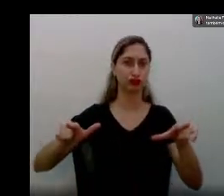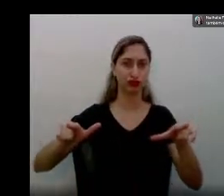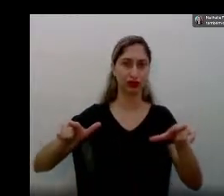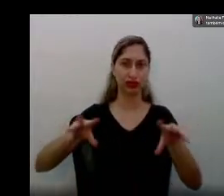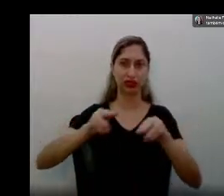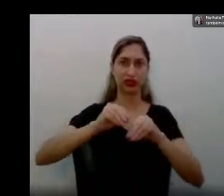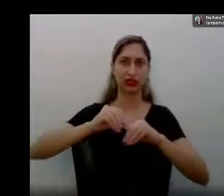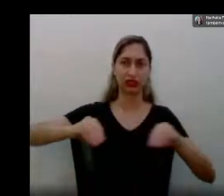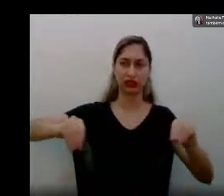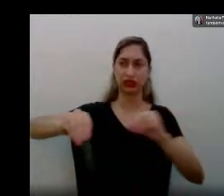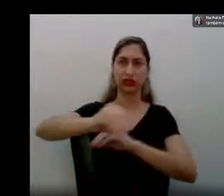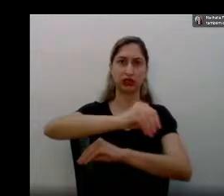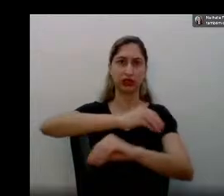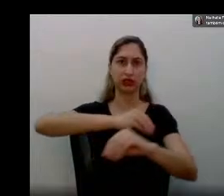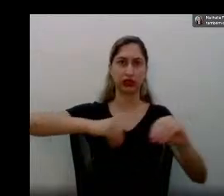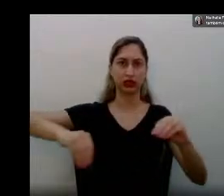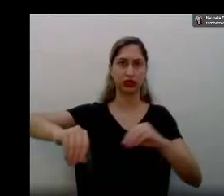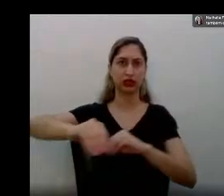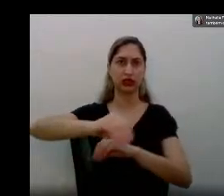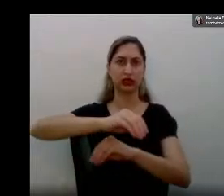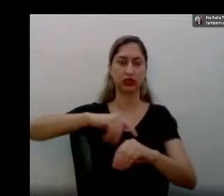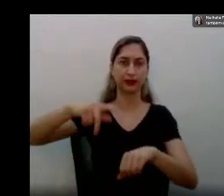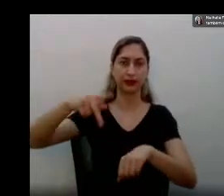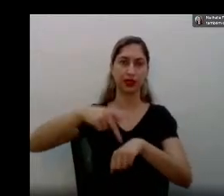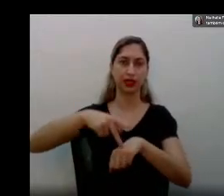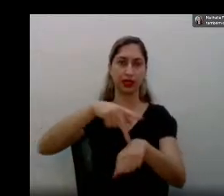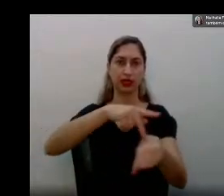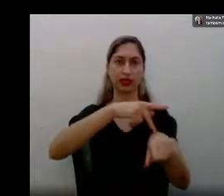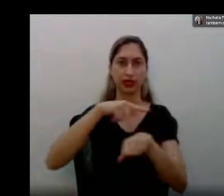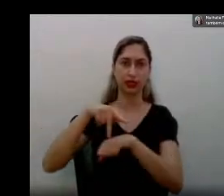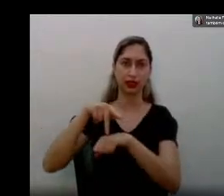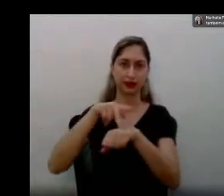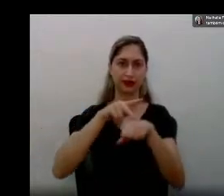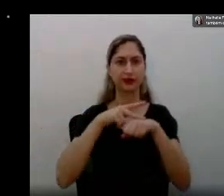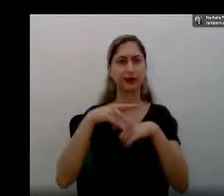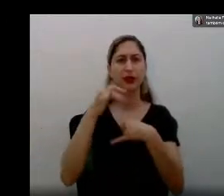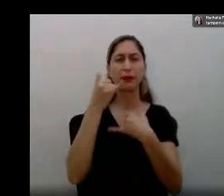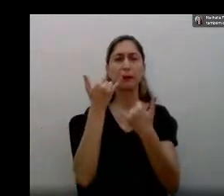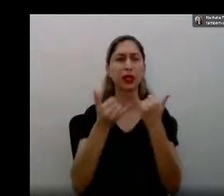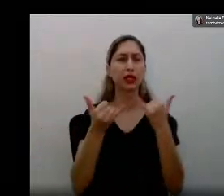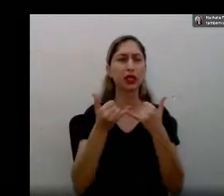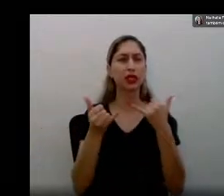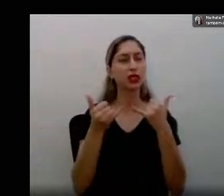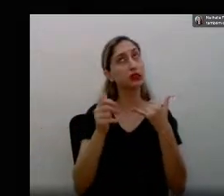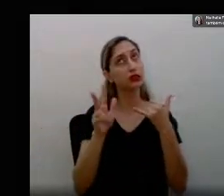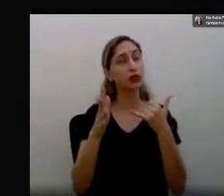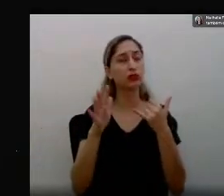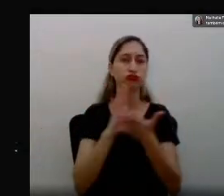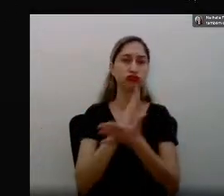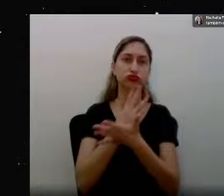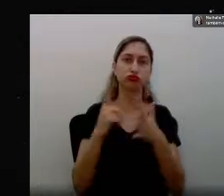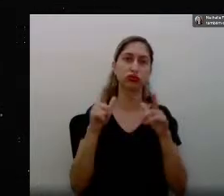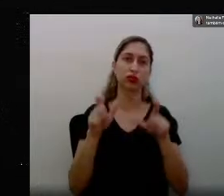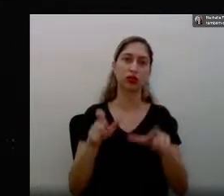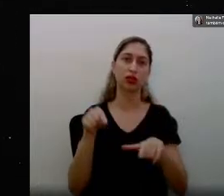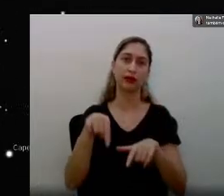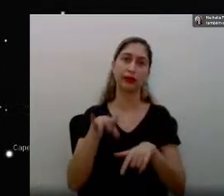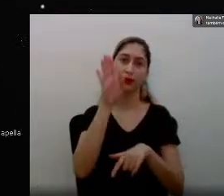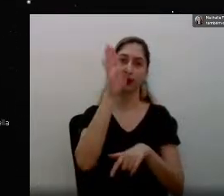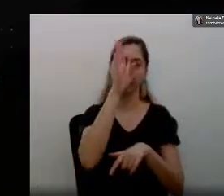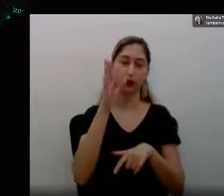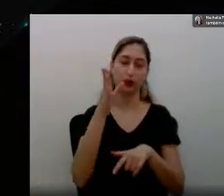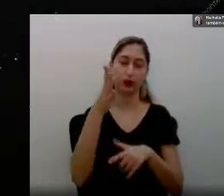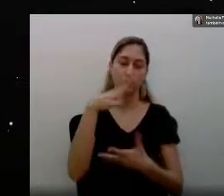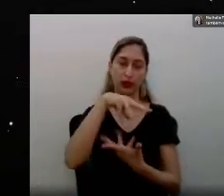desértica dragoso Vera é isso parece muito aqui com as paisagens que a gente tem que tirar a terra certo